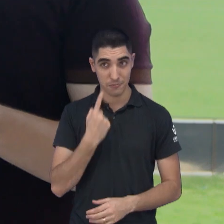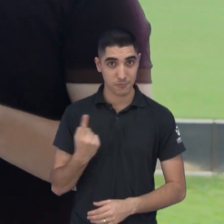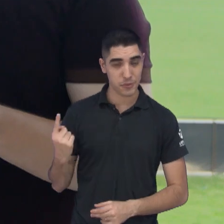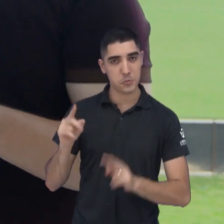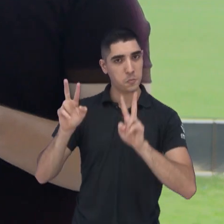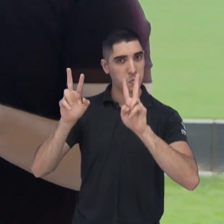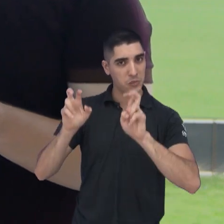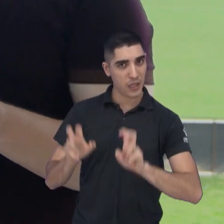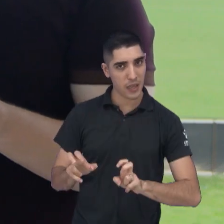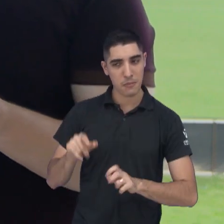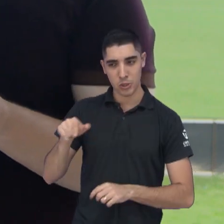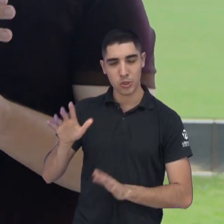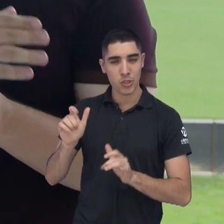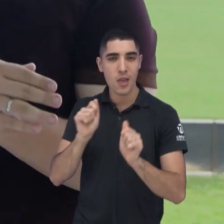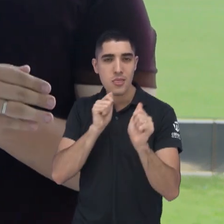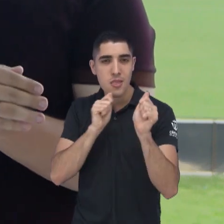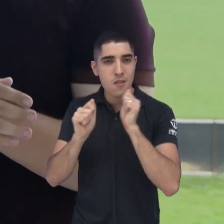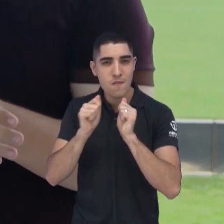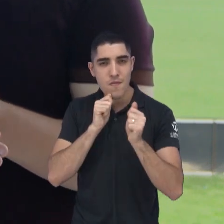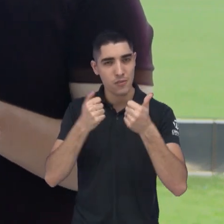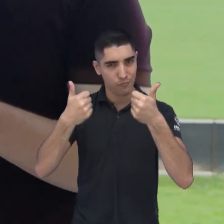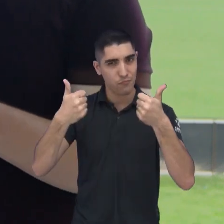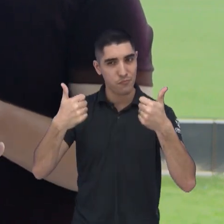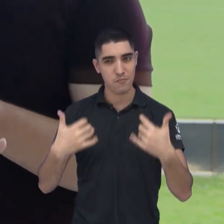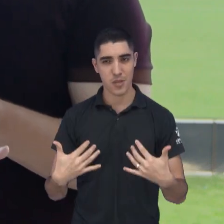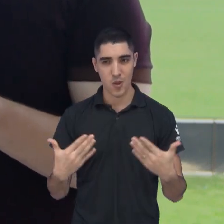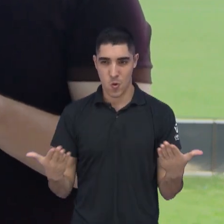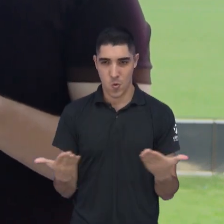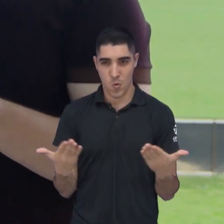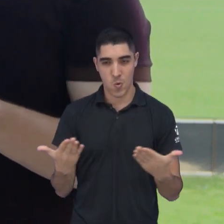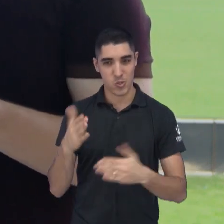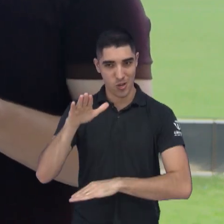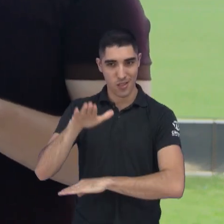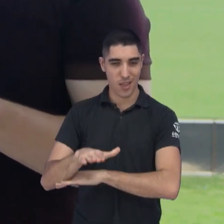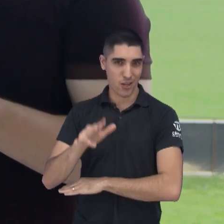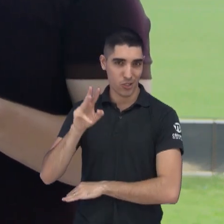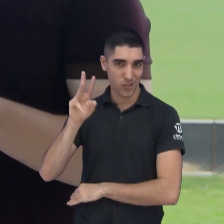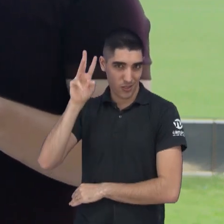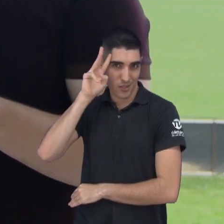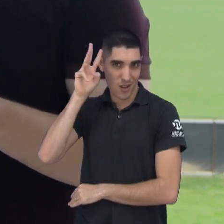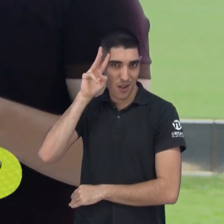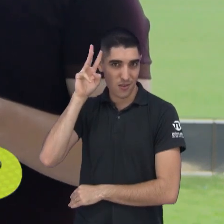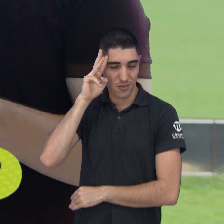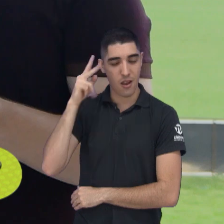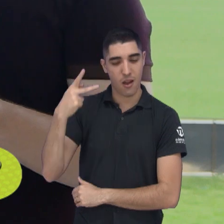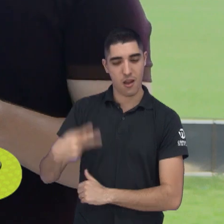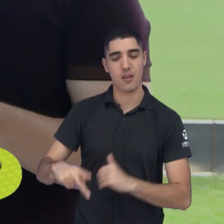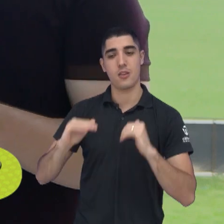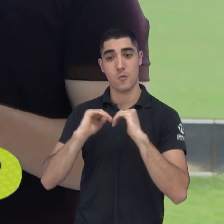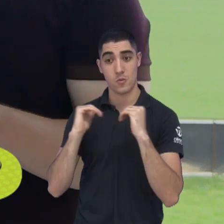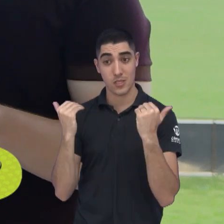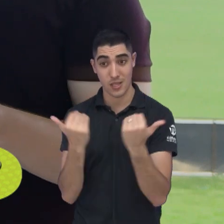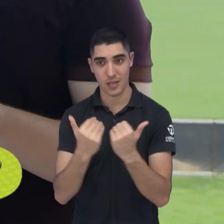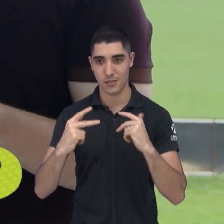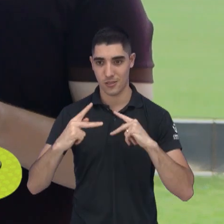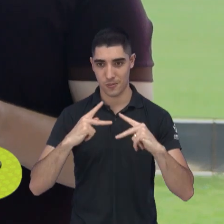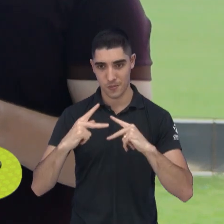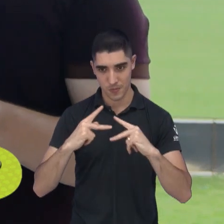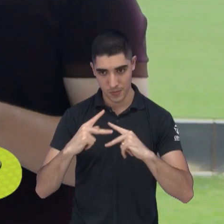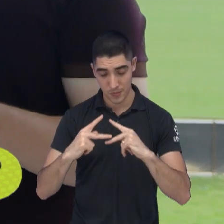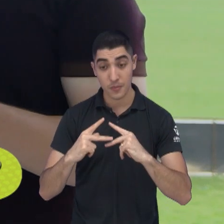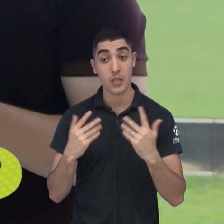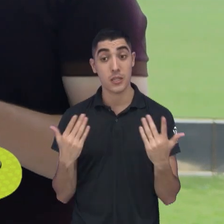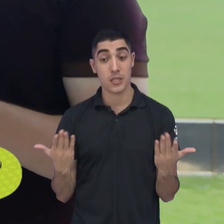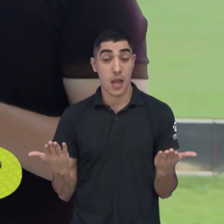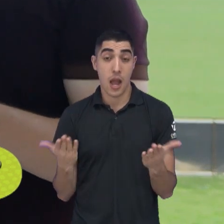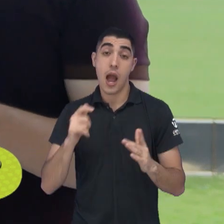pontos desta coletiva que aconteceu hoje à tarde, né, na tarde de terça-feira, aqui no Martins Pereira. A gente ainda está em agosto, né? Vai ter